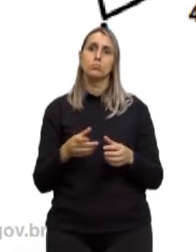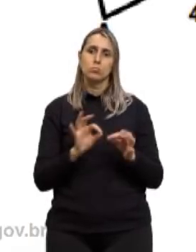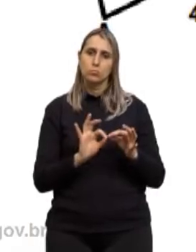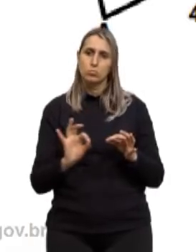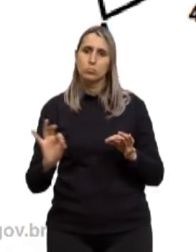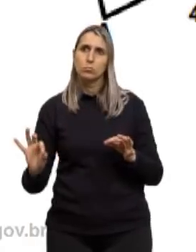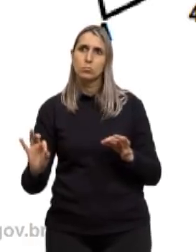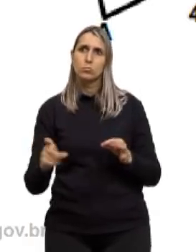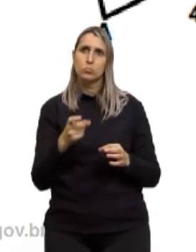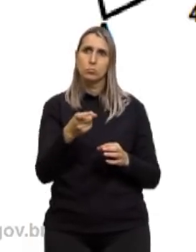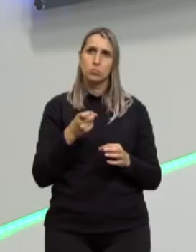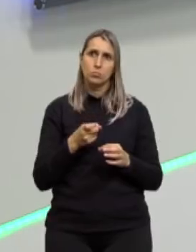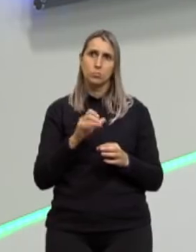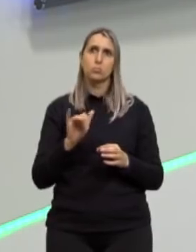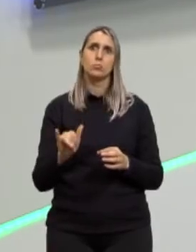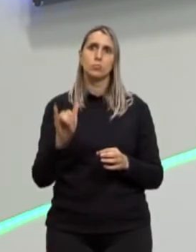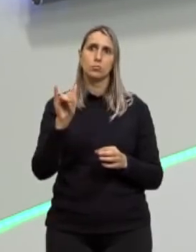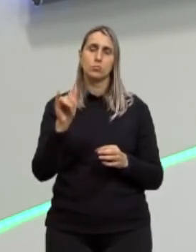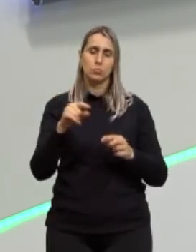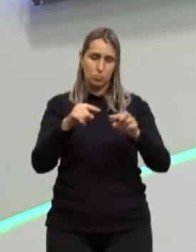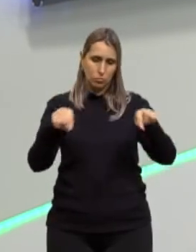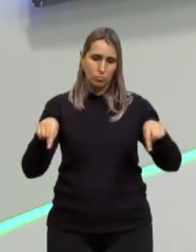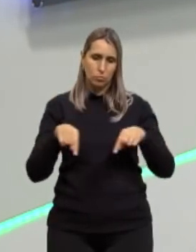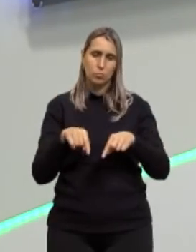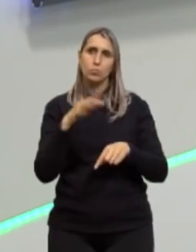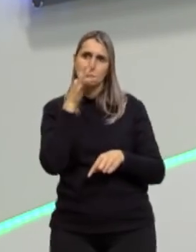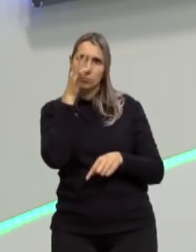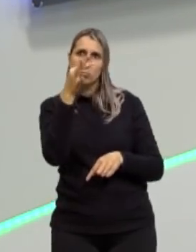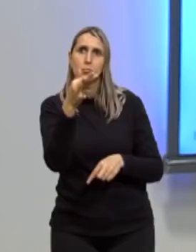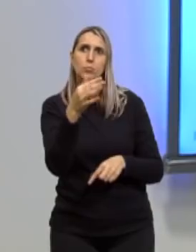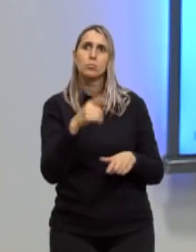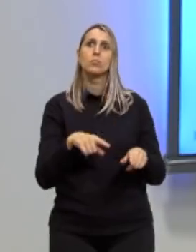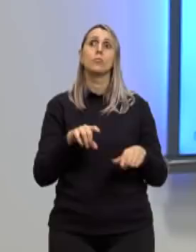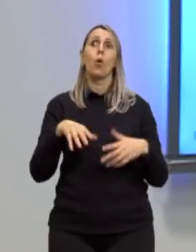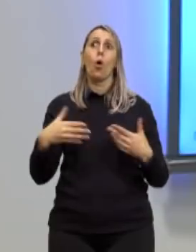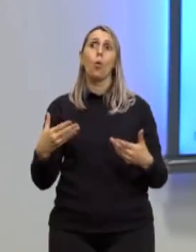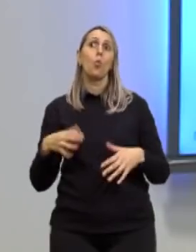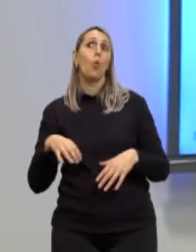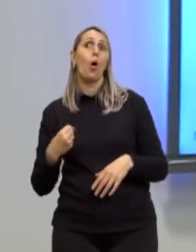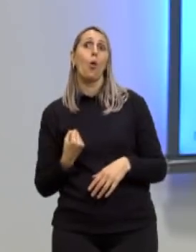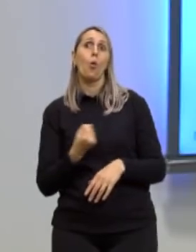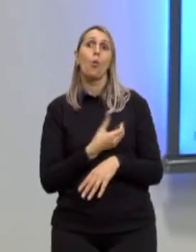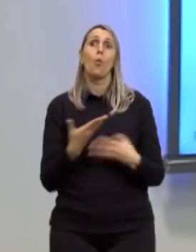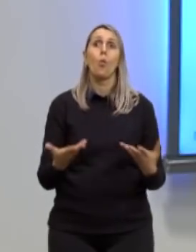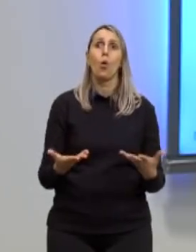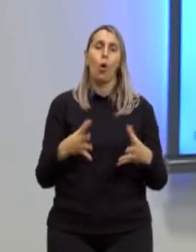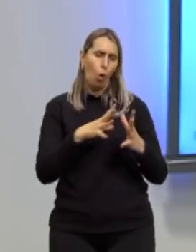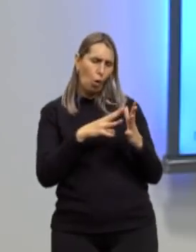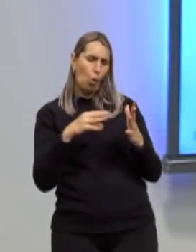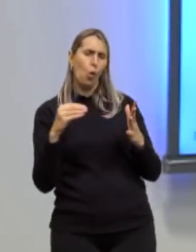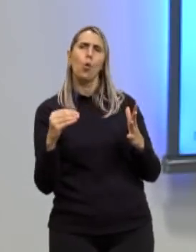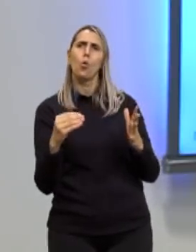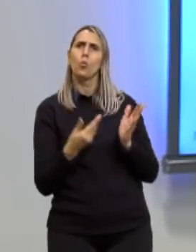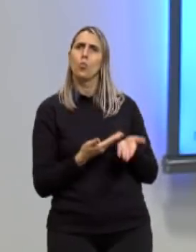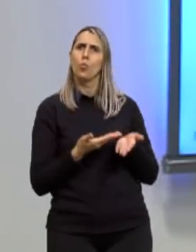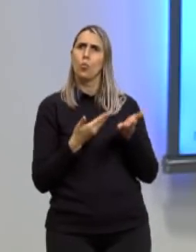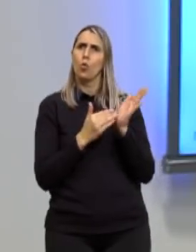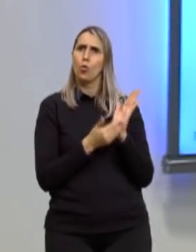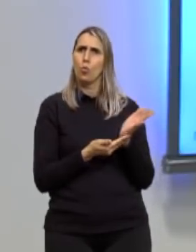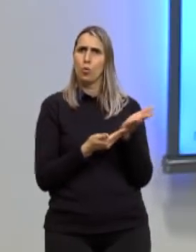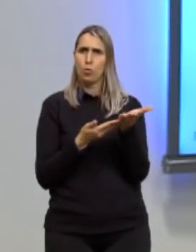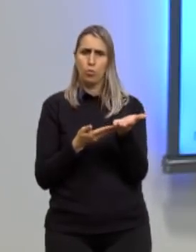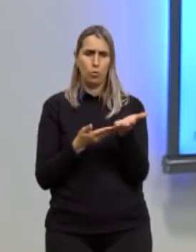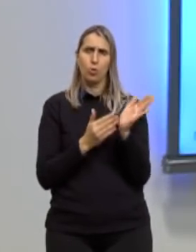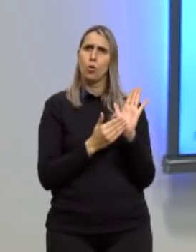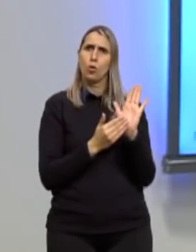medidas x e y dos canteiros de flores são respectivamente então olha lá o modelo que foi dado já